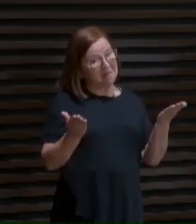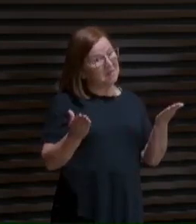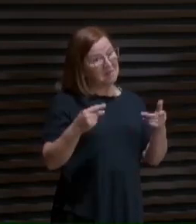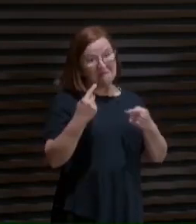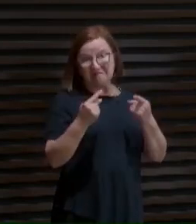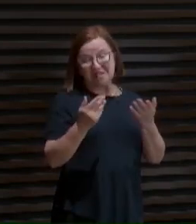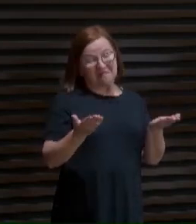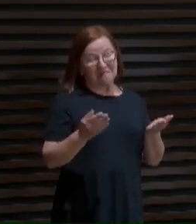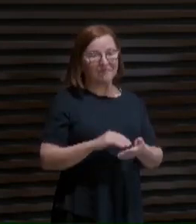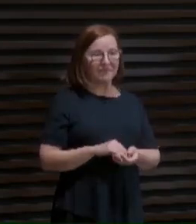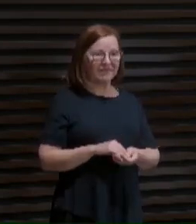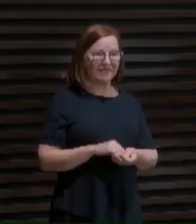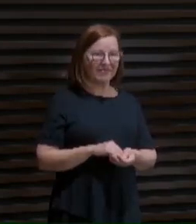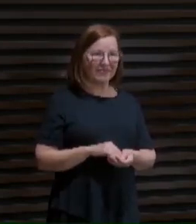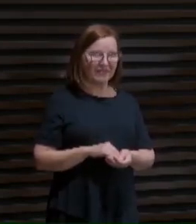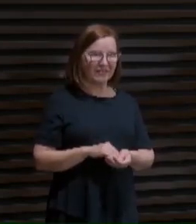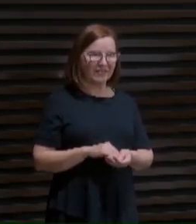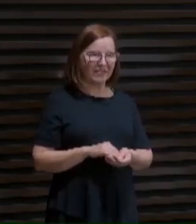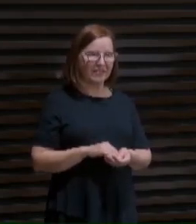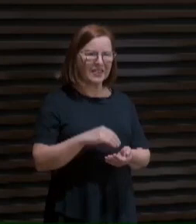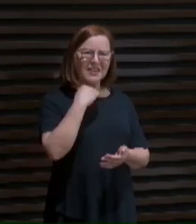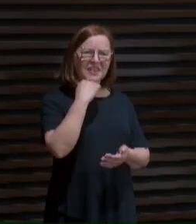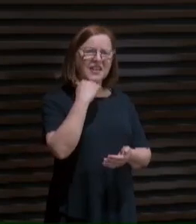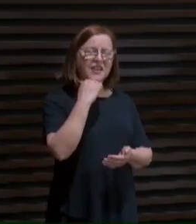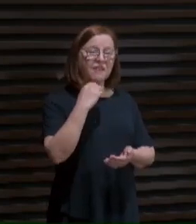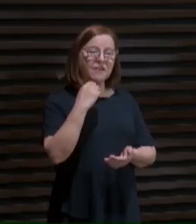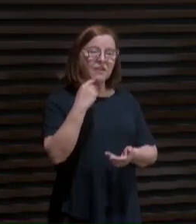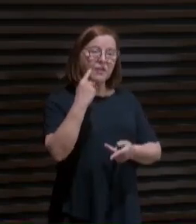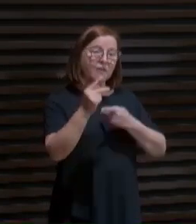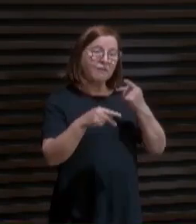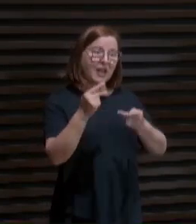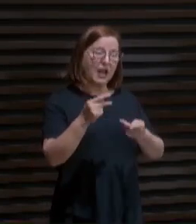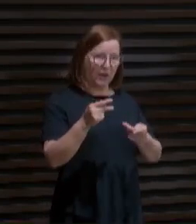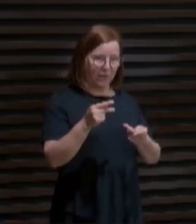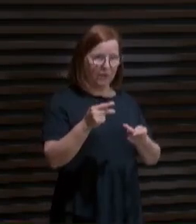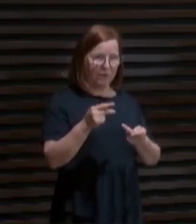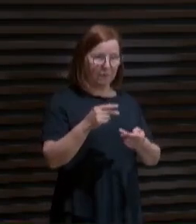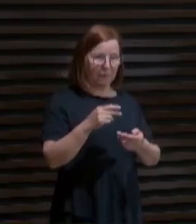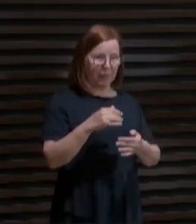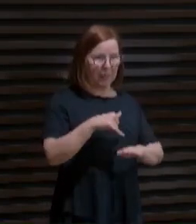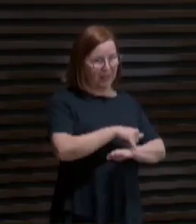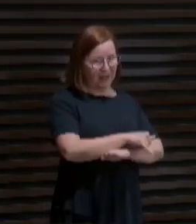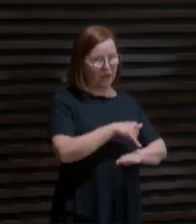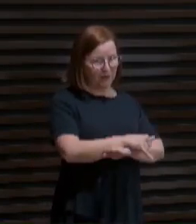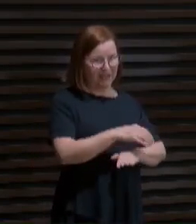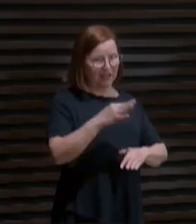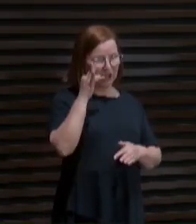Nada é dito sobre a sua ausência naquele primeiro domingo da ressurreição.